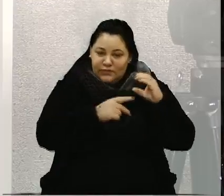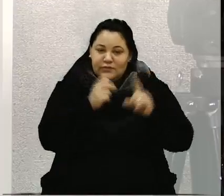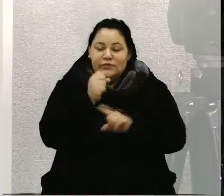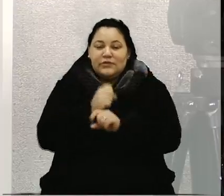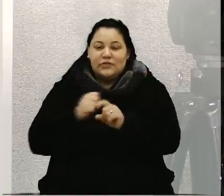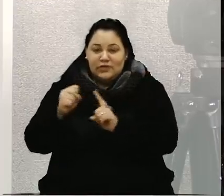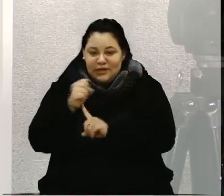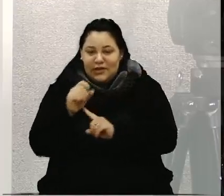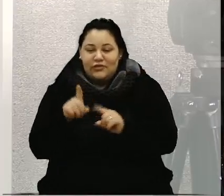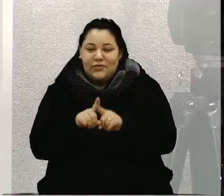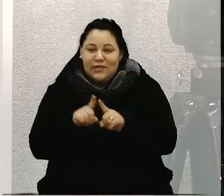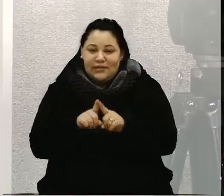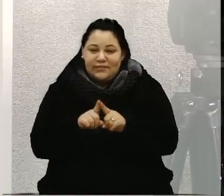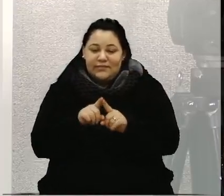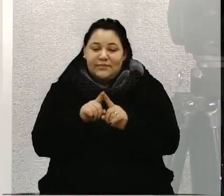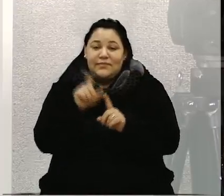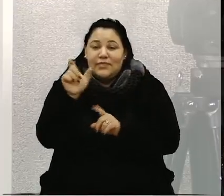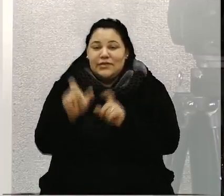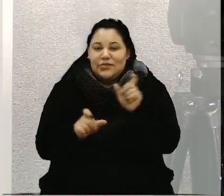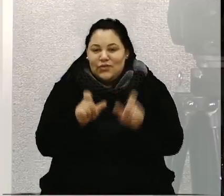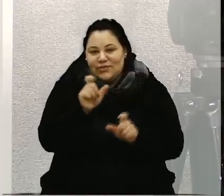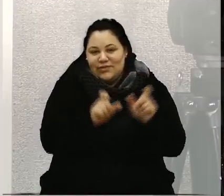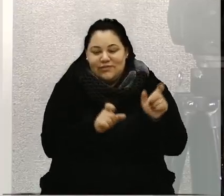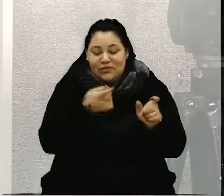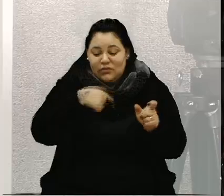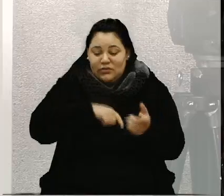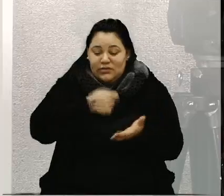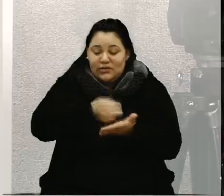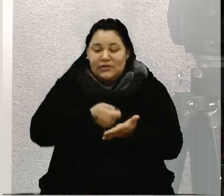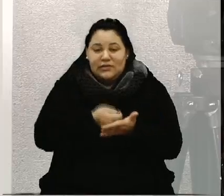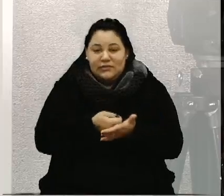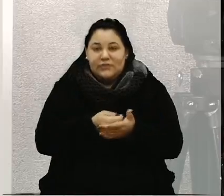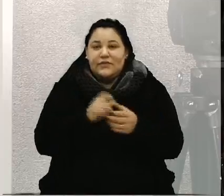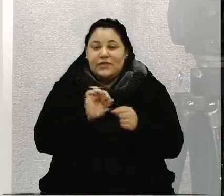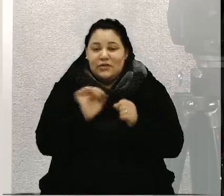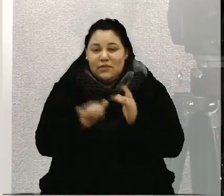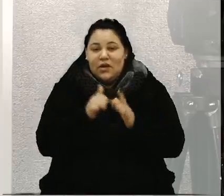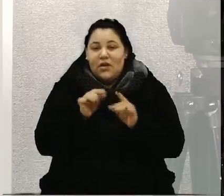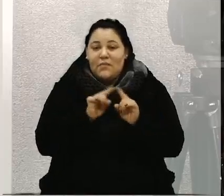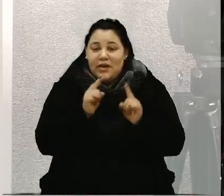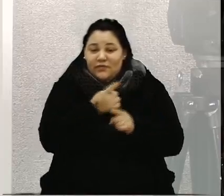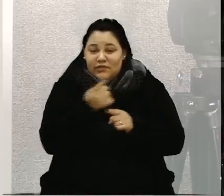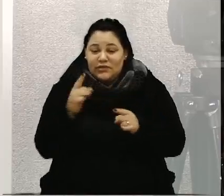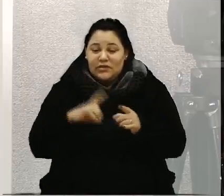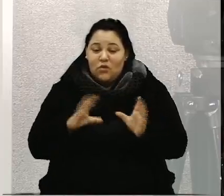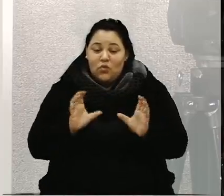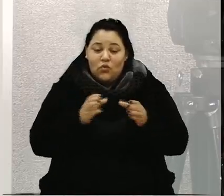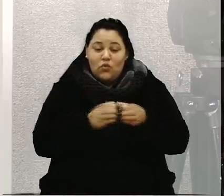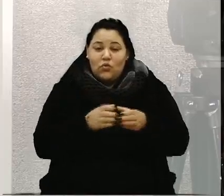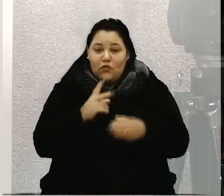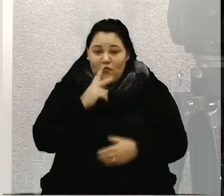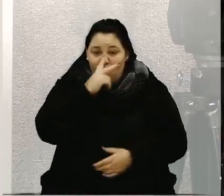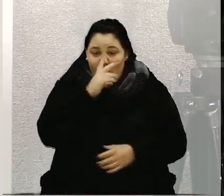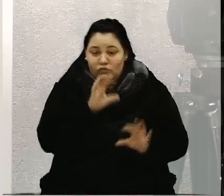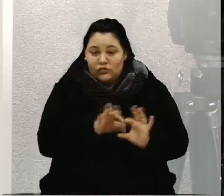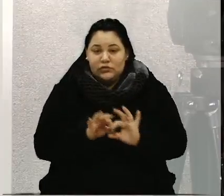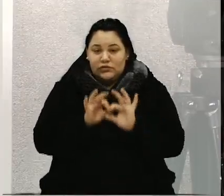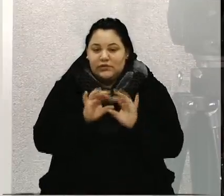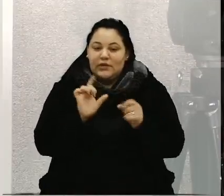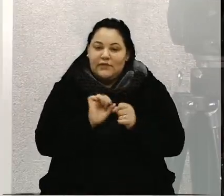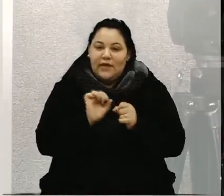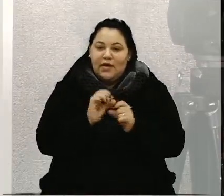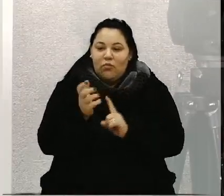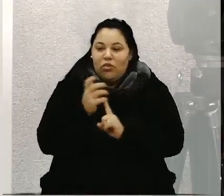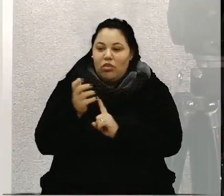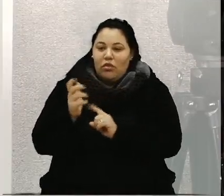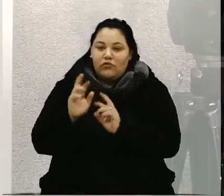sociedade, como pessoas que tentamos também fazer a nossa parte, mas por vocês terem um grupo forte, unido, que faz a diferença,